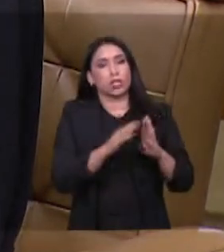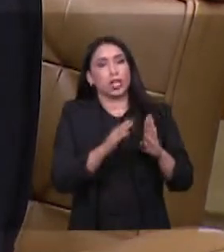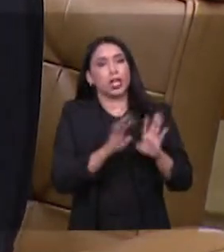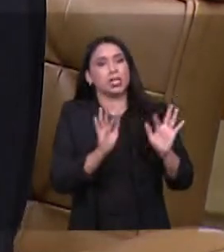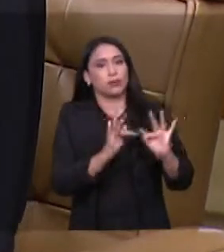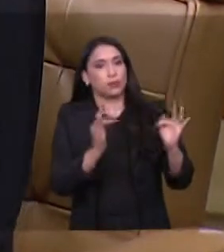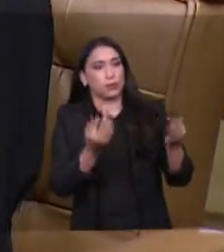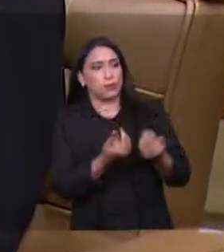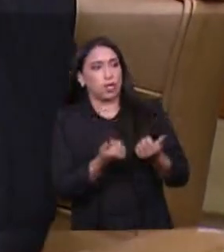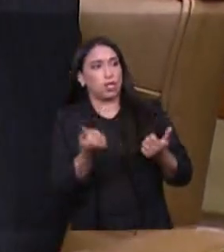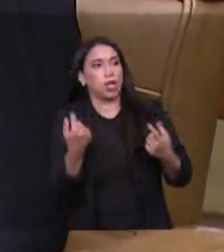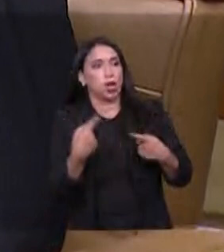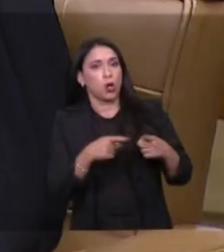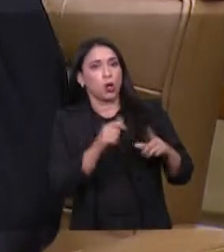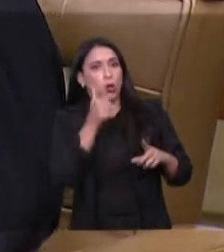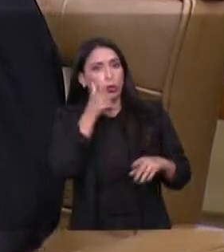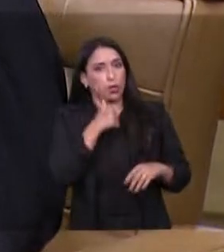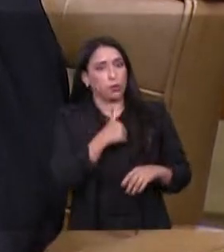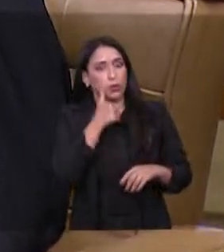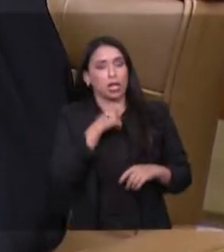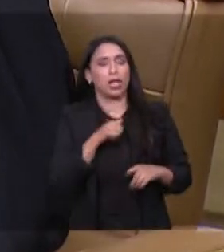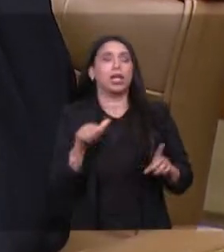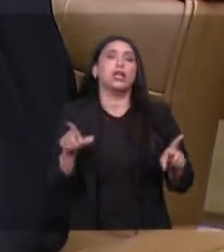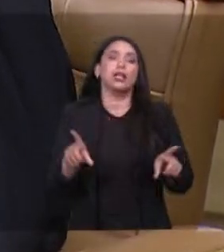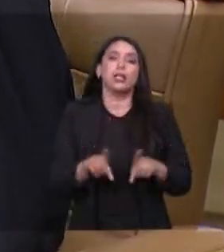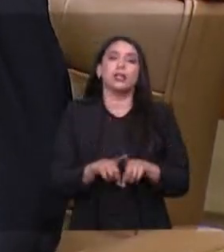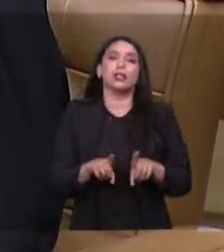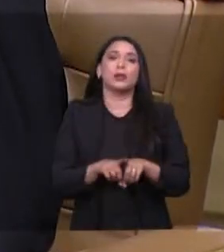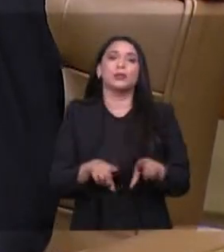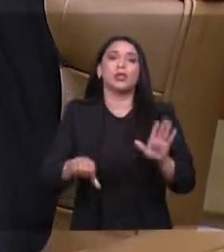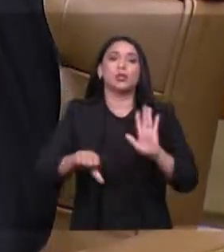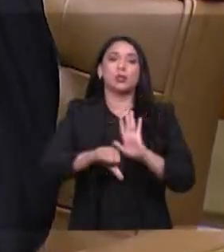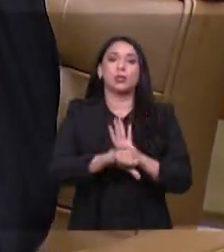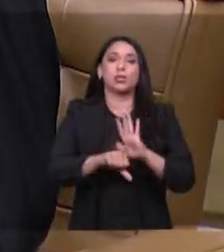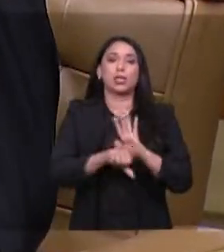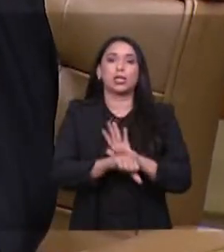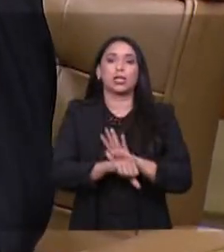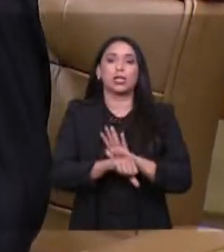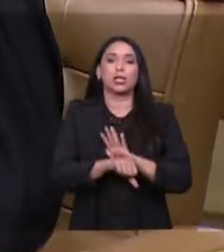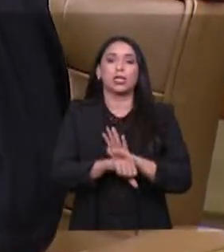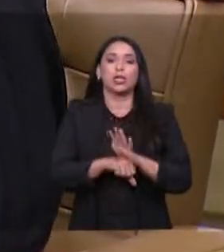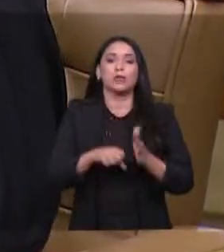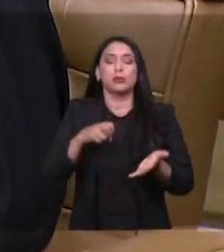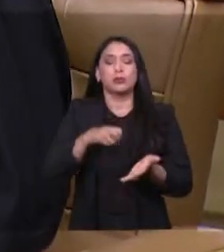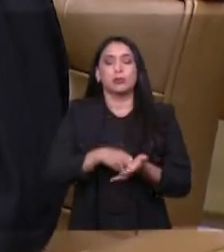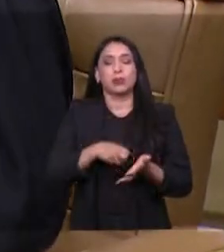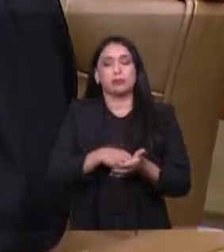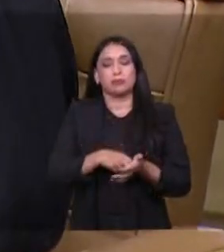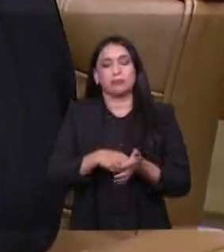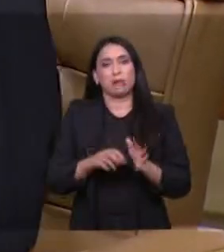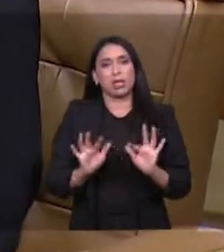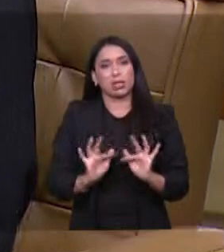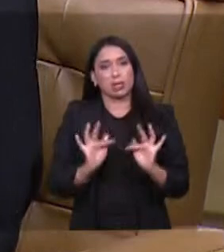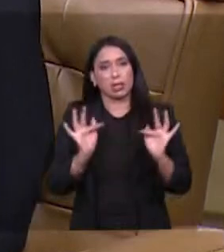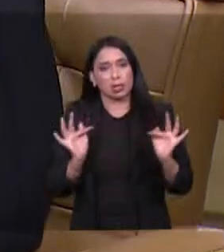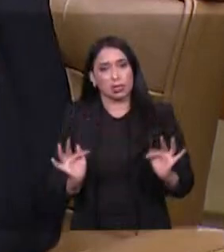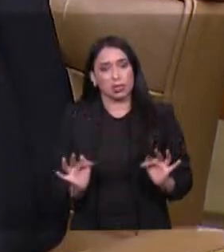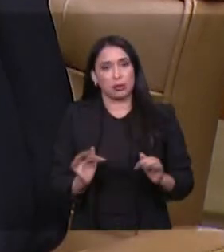como expressamente previsto na lei, as infrações penais de menor potencial ofensivo.